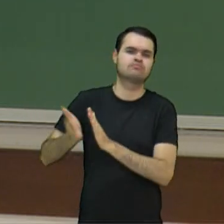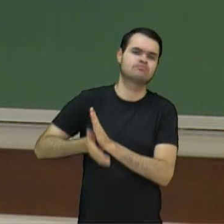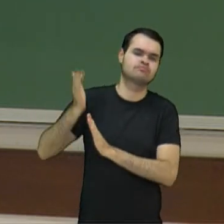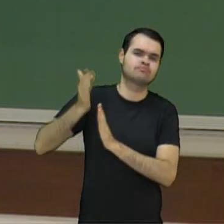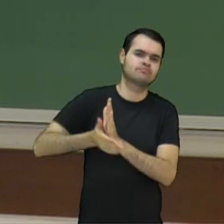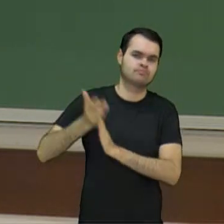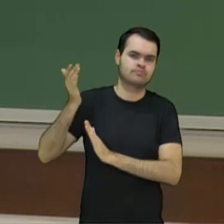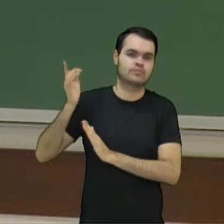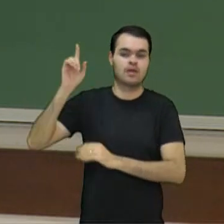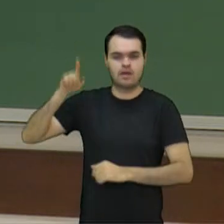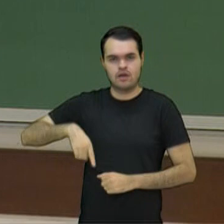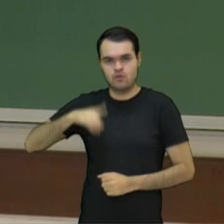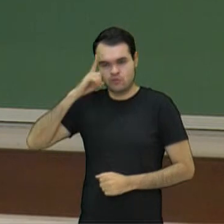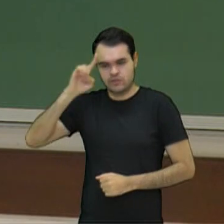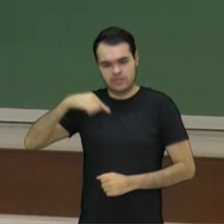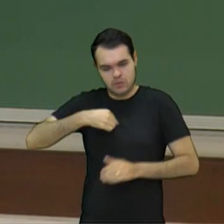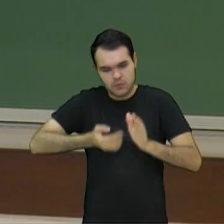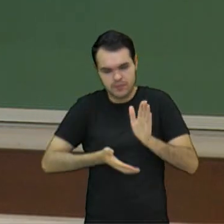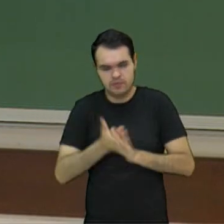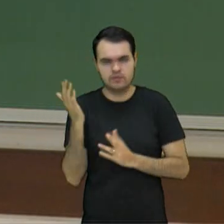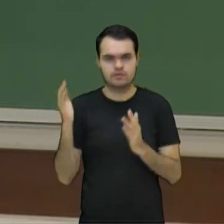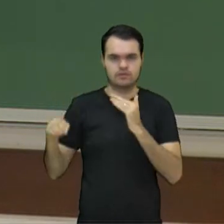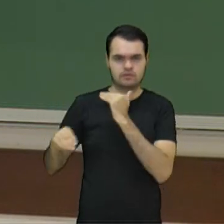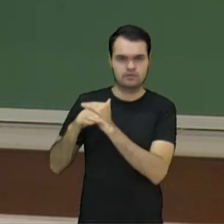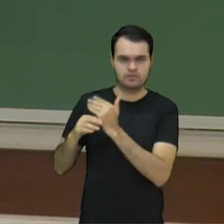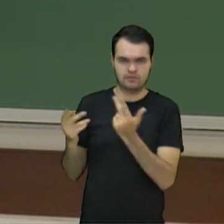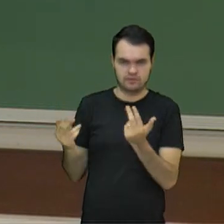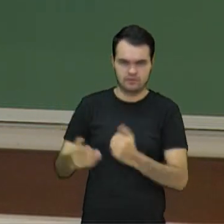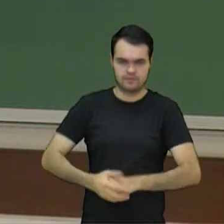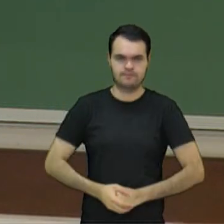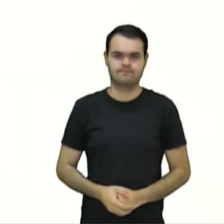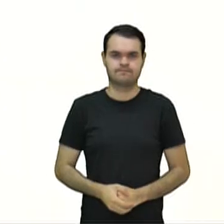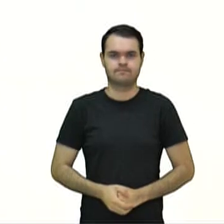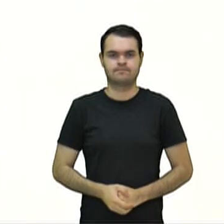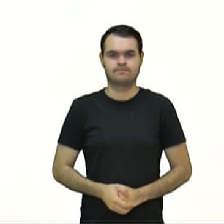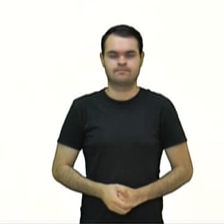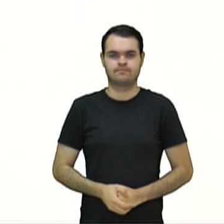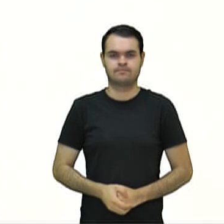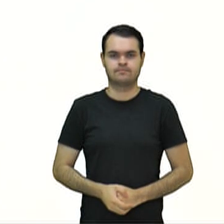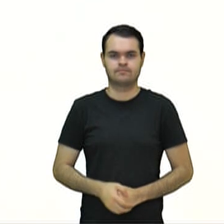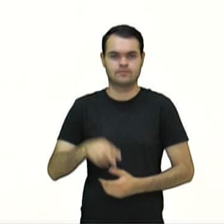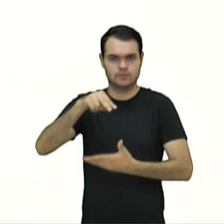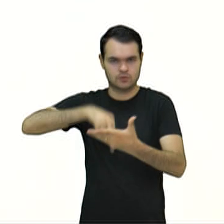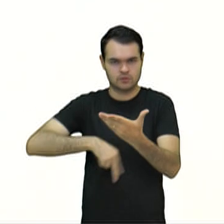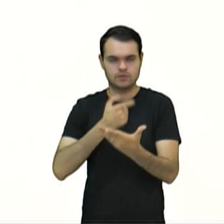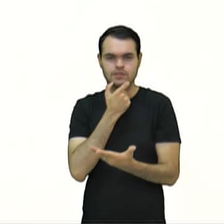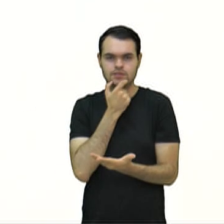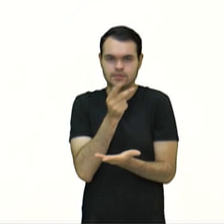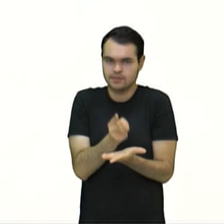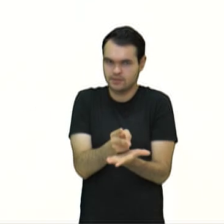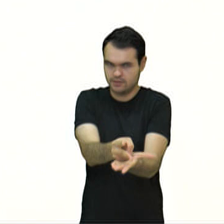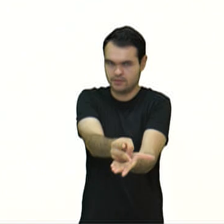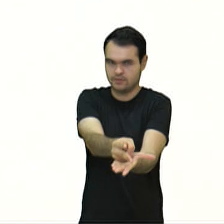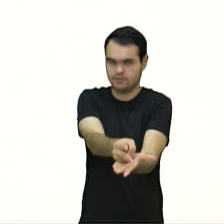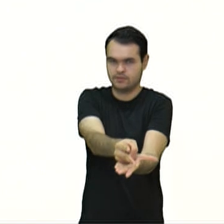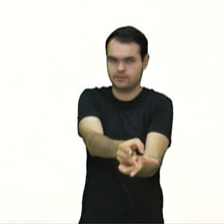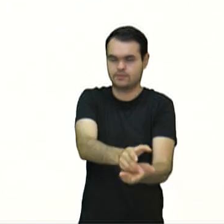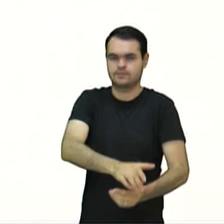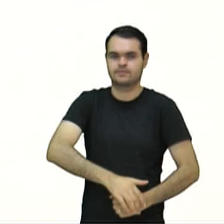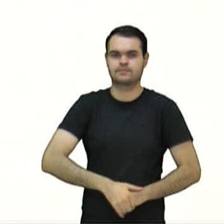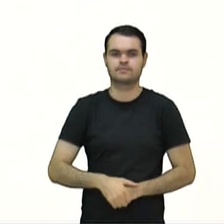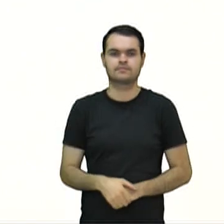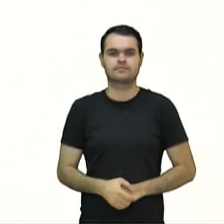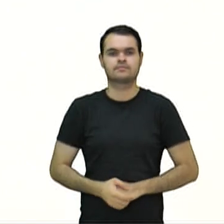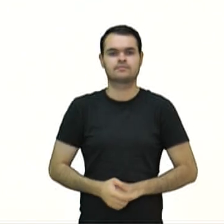este será o dia que eu partirei. I met a girl who sang the blues and I asked her